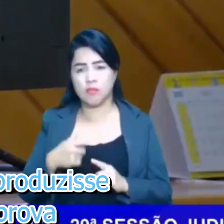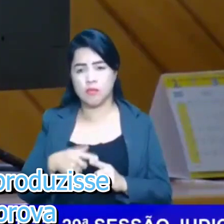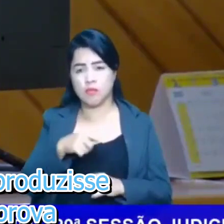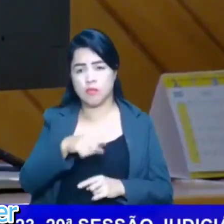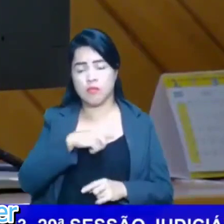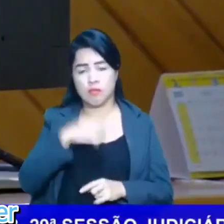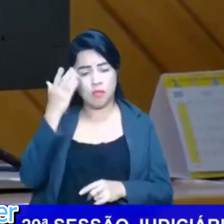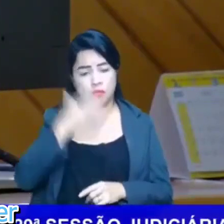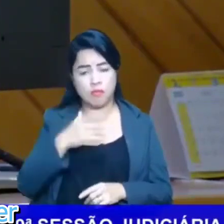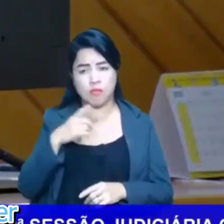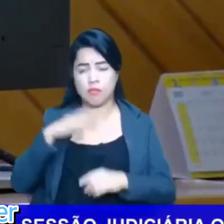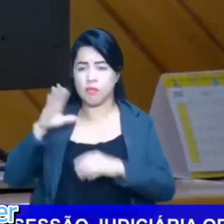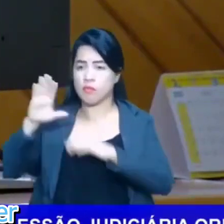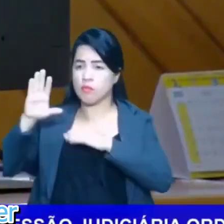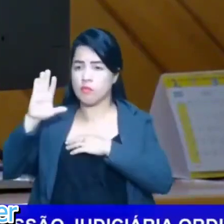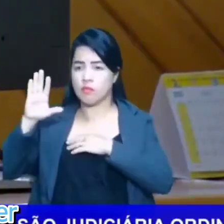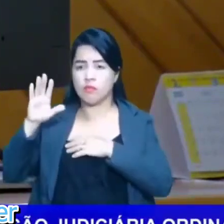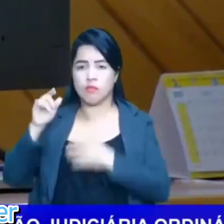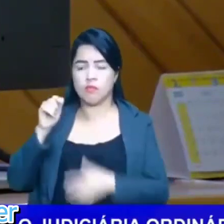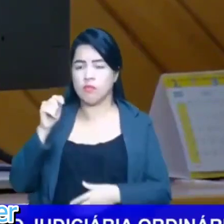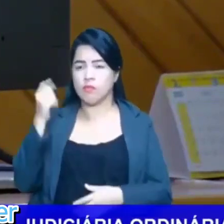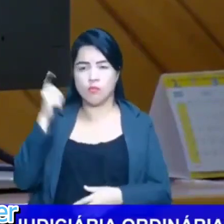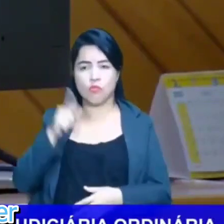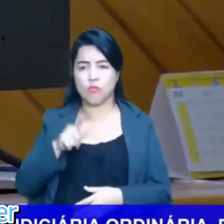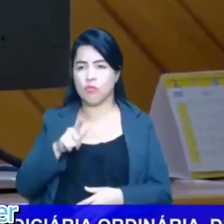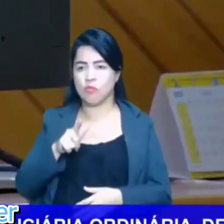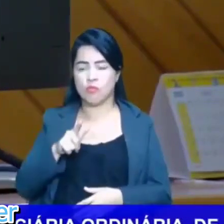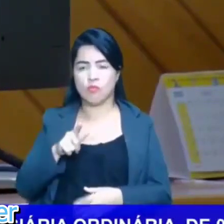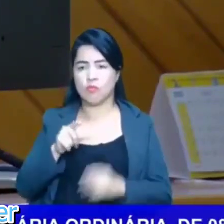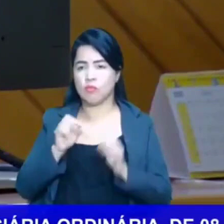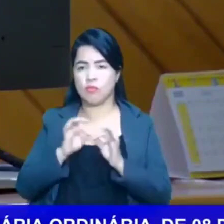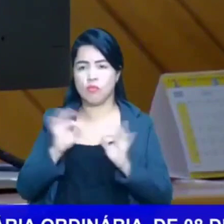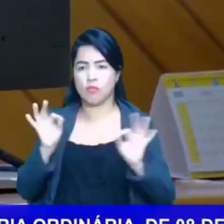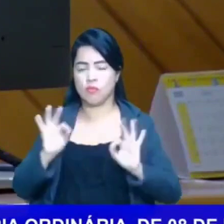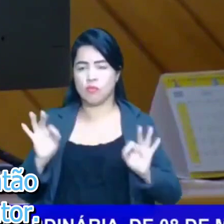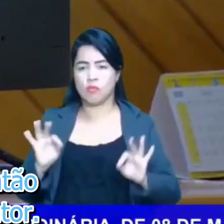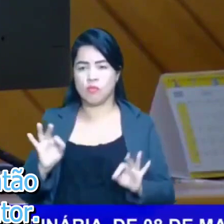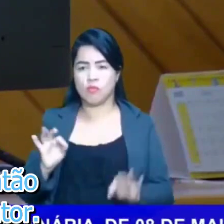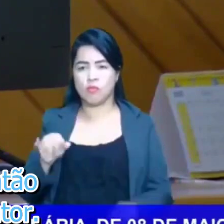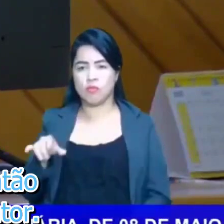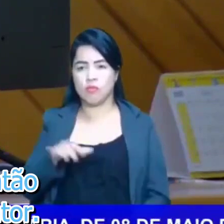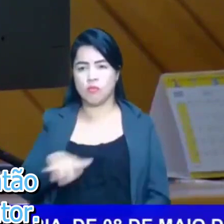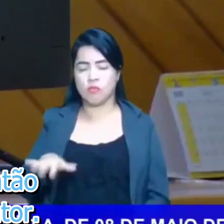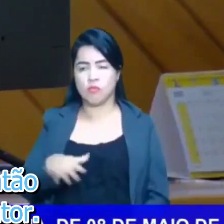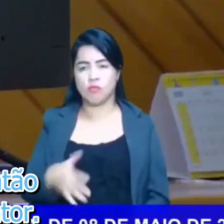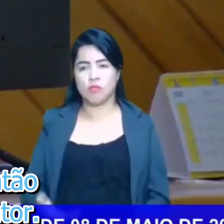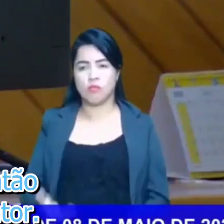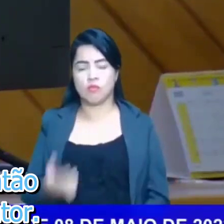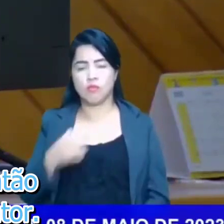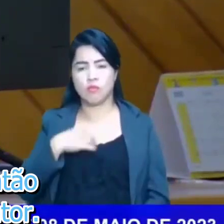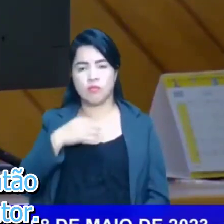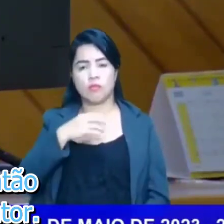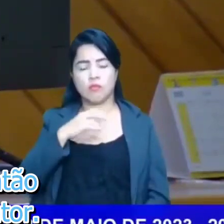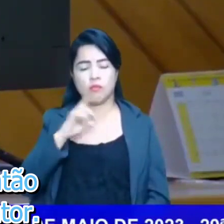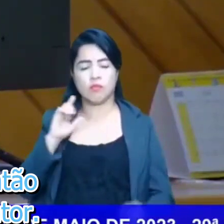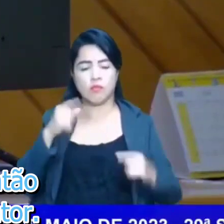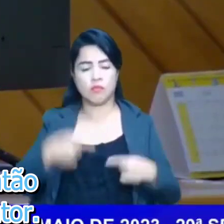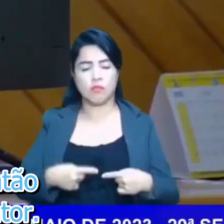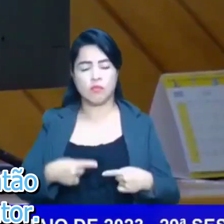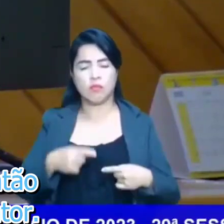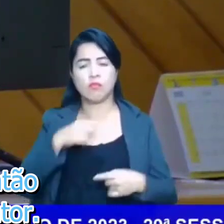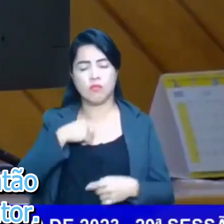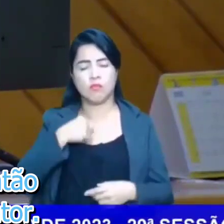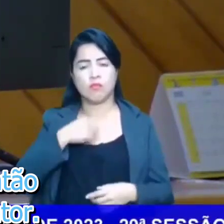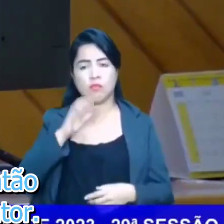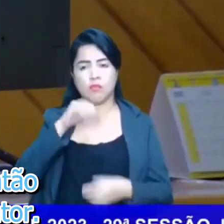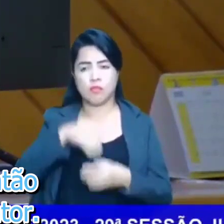prova deveria ser a candidata, e ela não conseguiu fazer num contexto de ampla defesa e contraditório. Então,